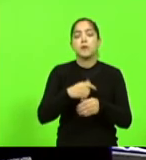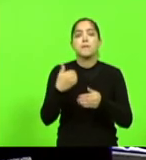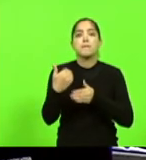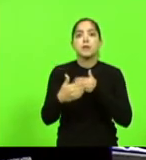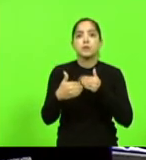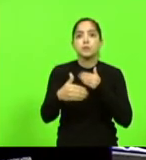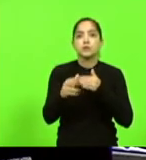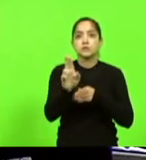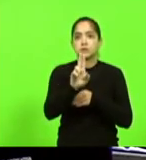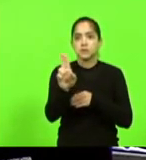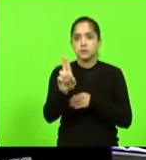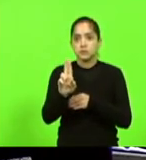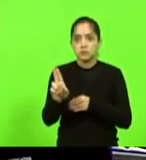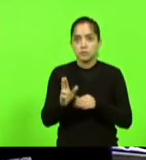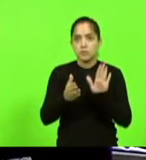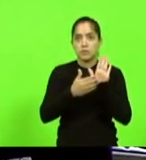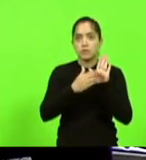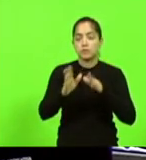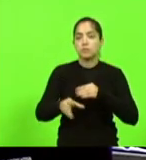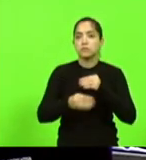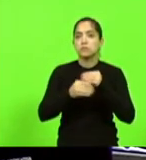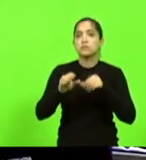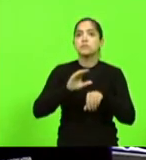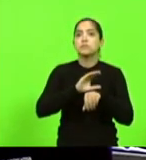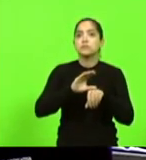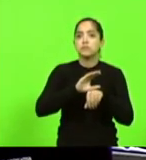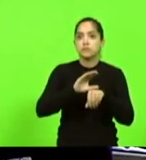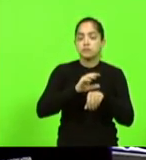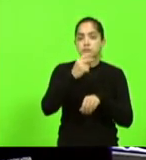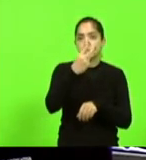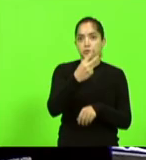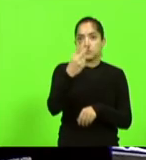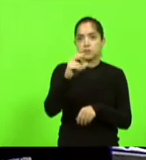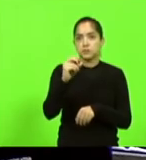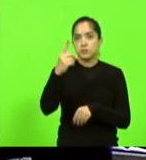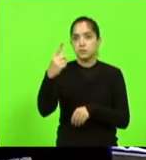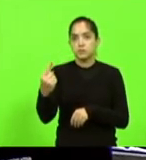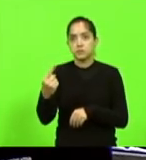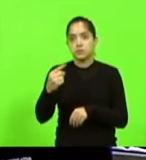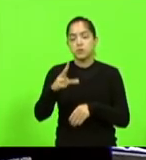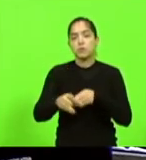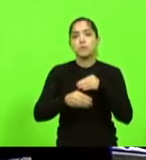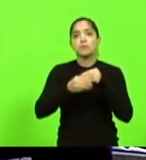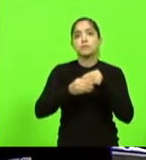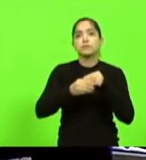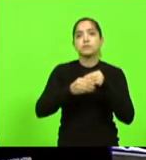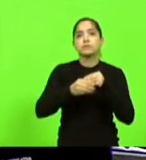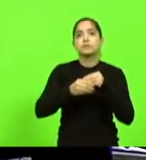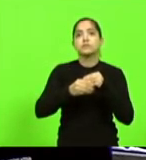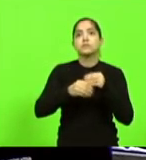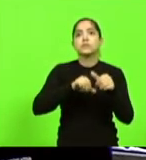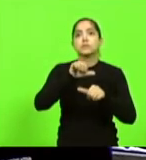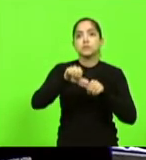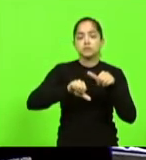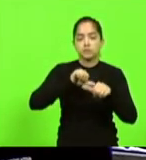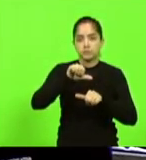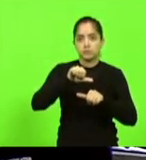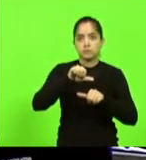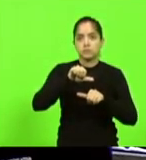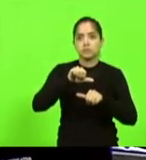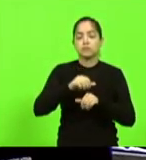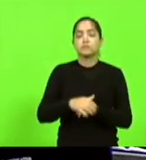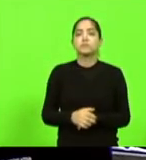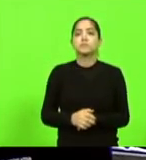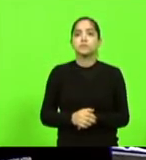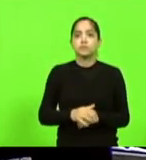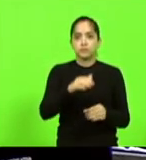nominal, a proposta de emenda constitucional número 221, com emendas supressivas e modificativas, obtendo a